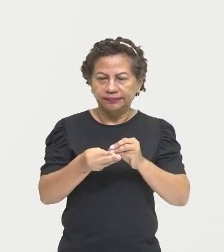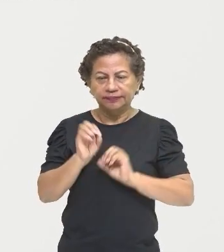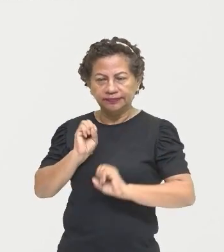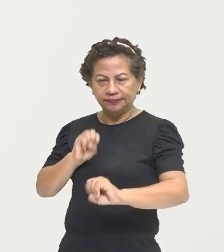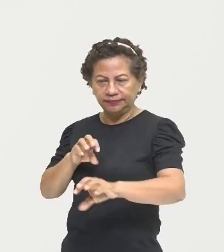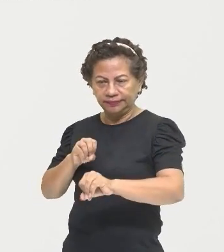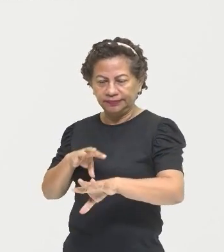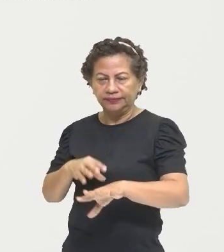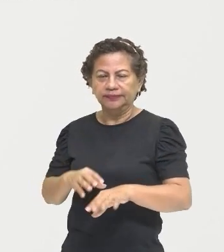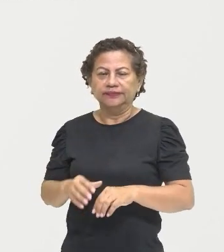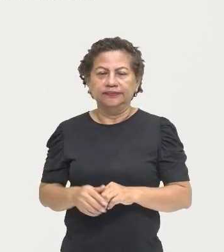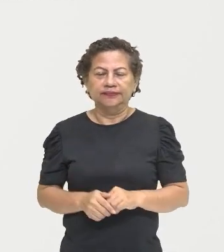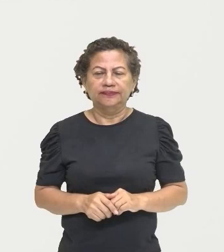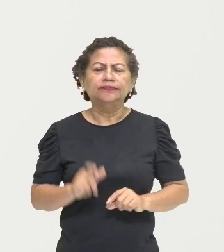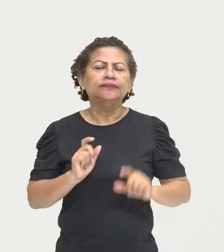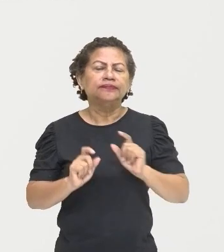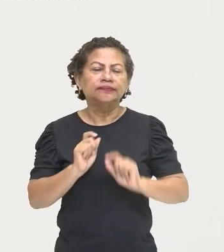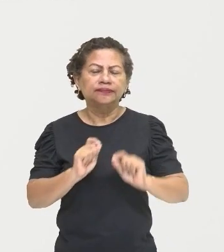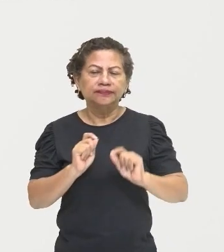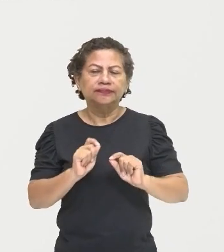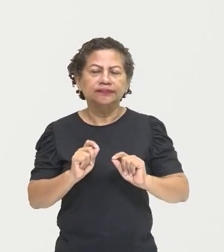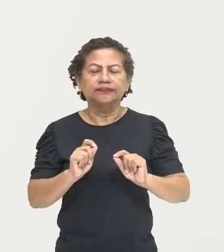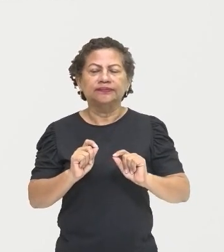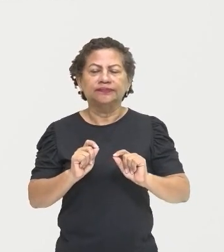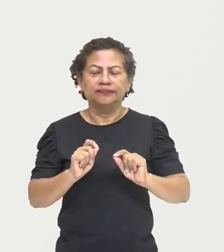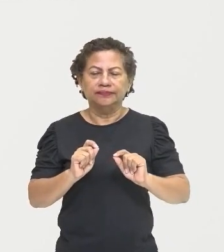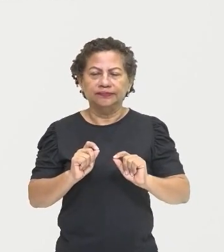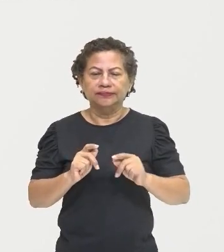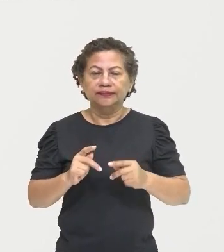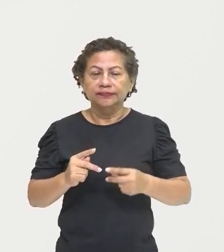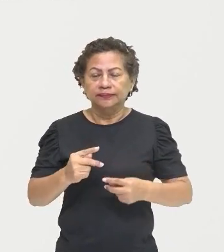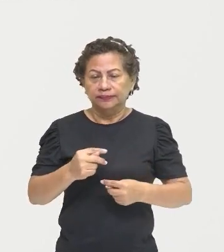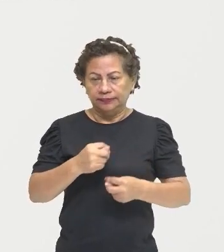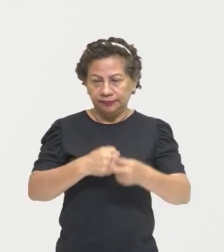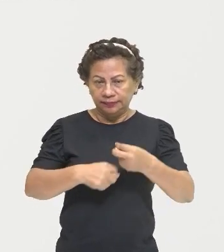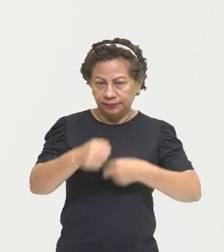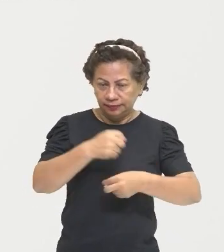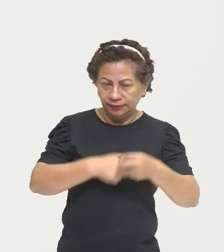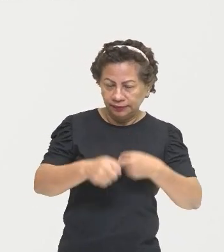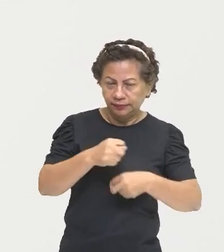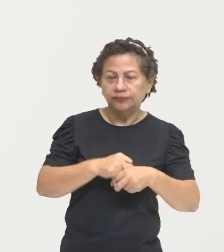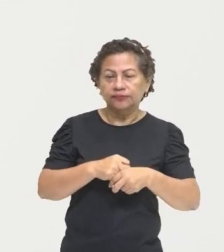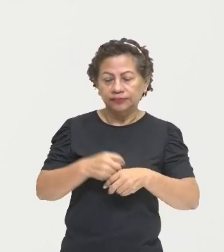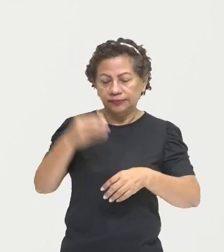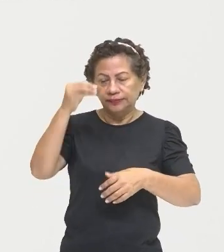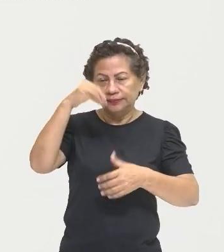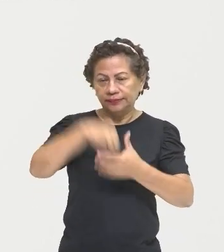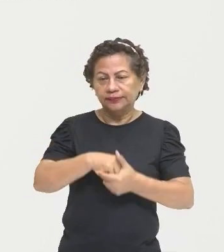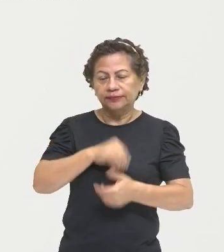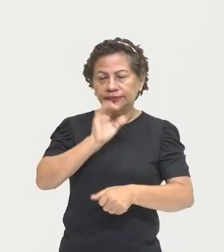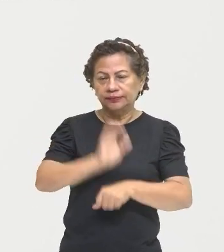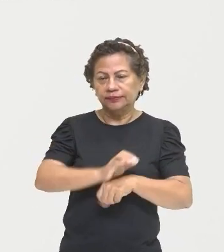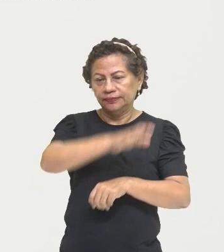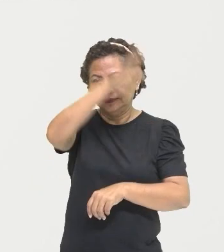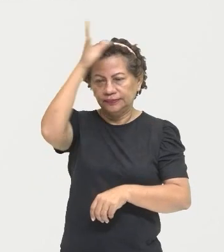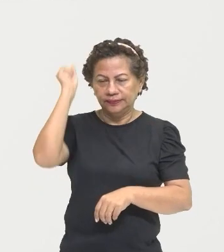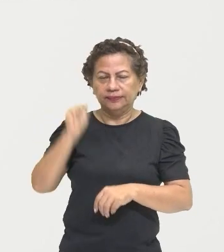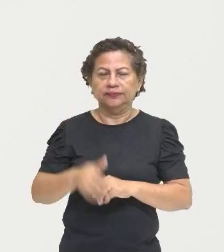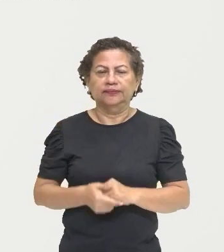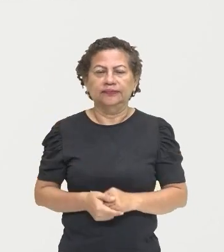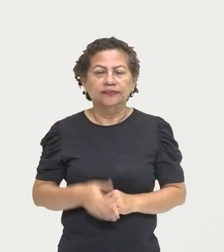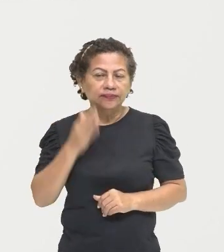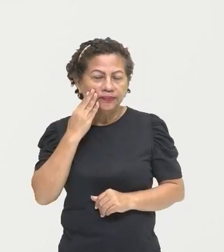produção econômica dentro do estado do Amazonas. tenho aqui uma